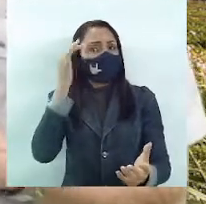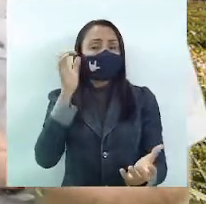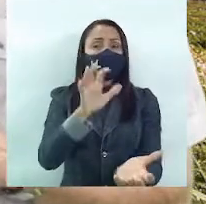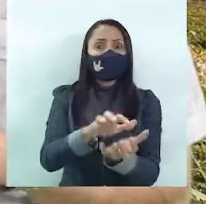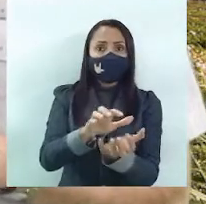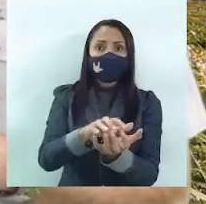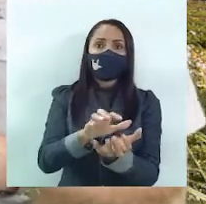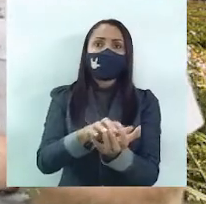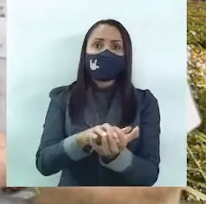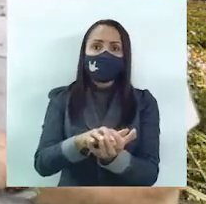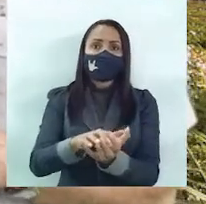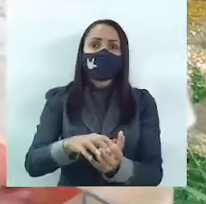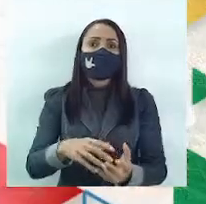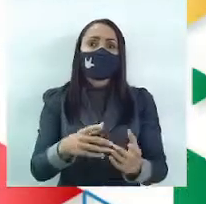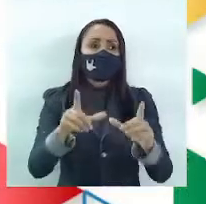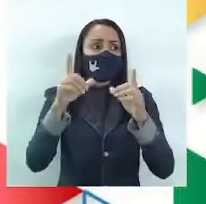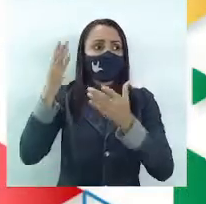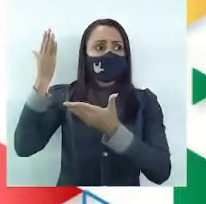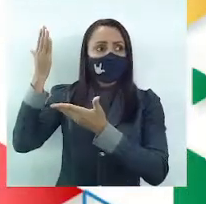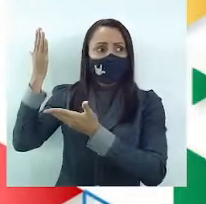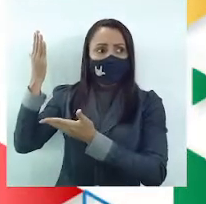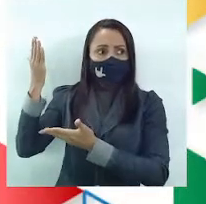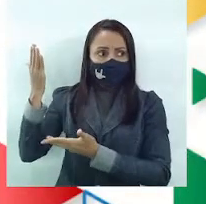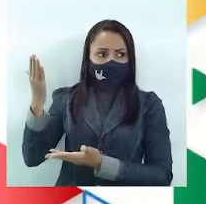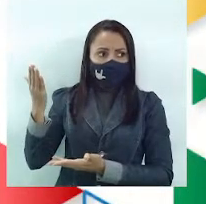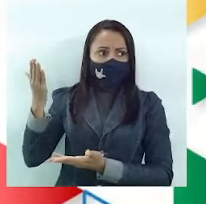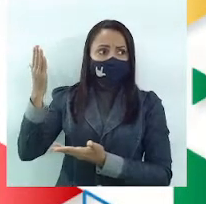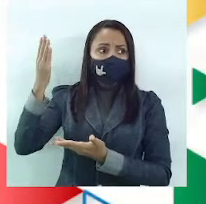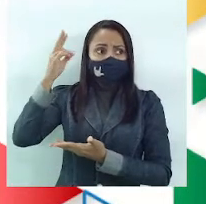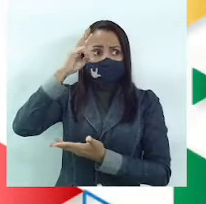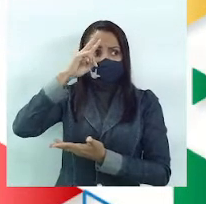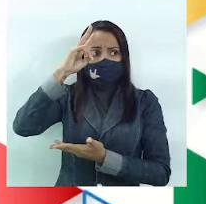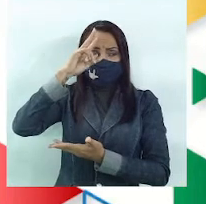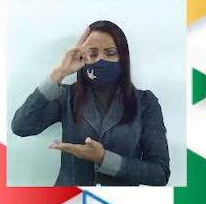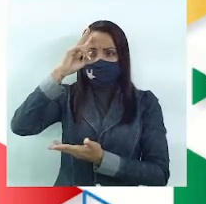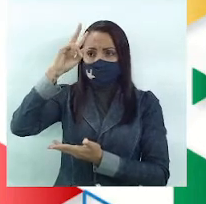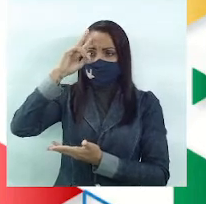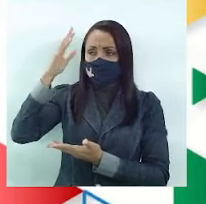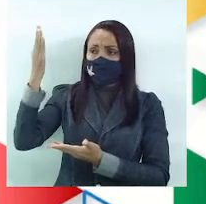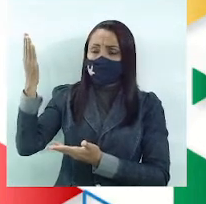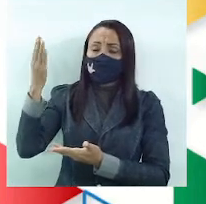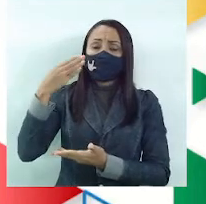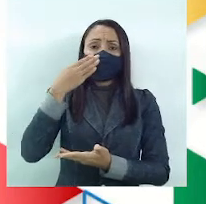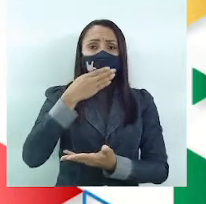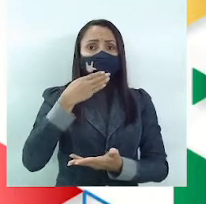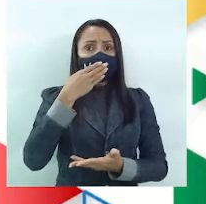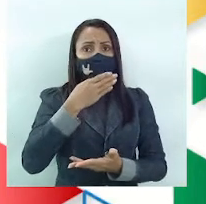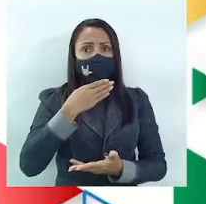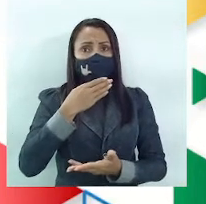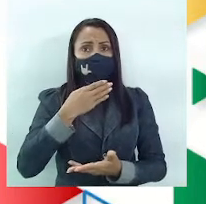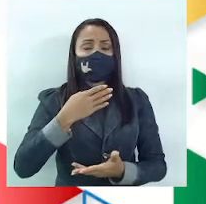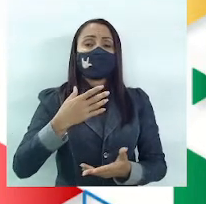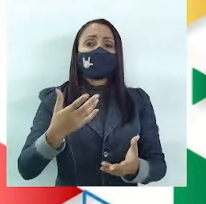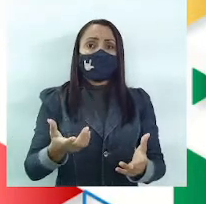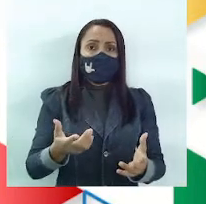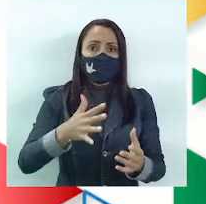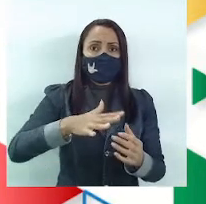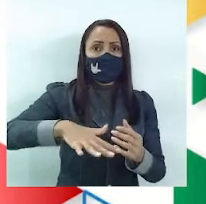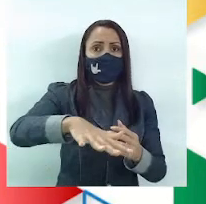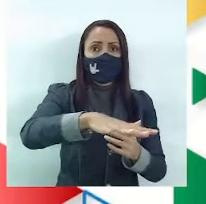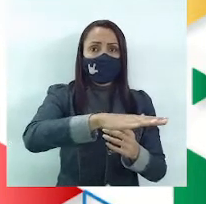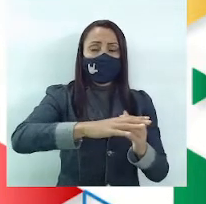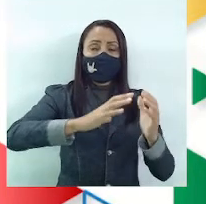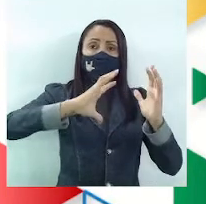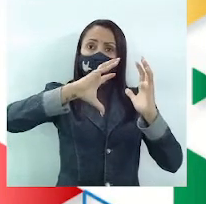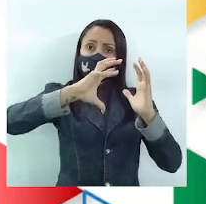engenhos, não é isso? Na tela nós temos alguns pontos históricos sobre a questão do açúcar e dos engenhos. A história do açúcar